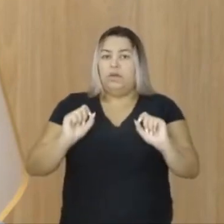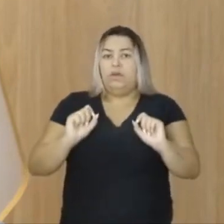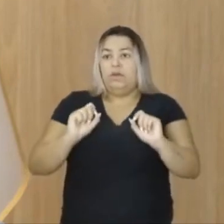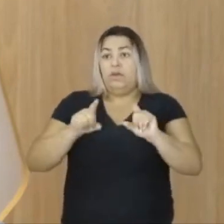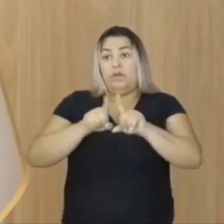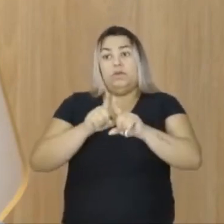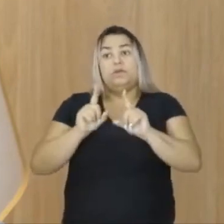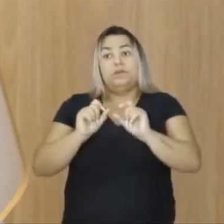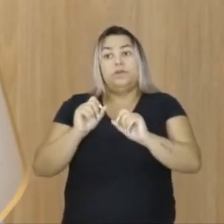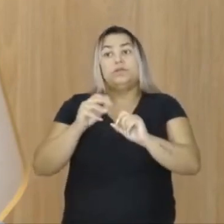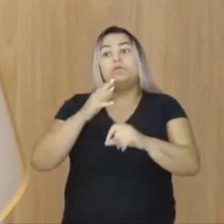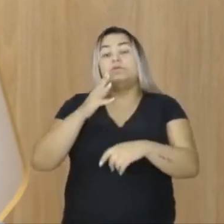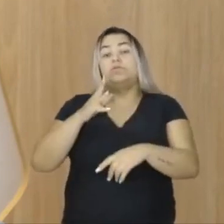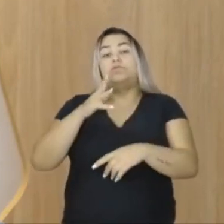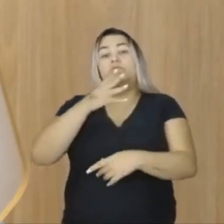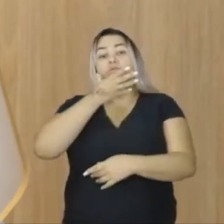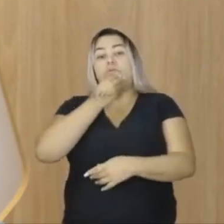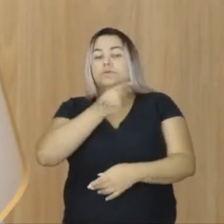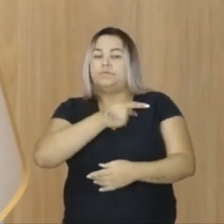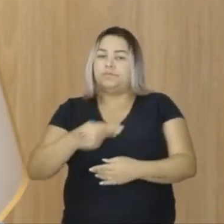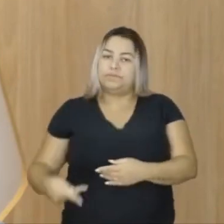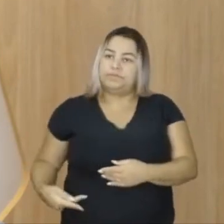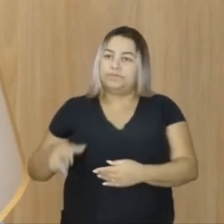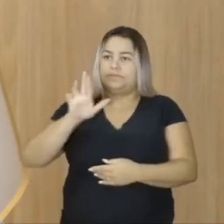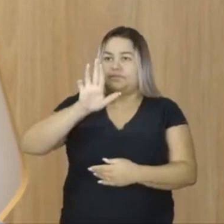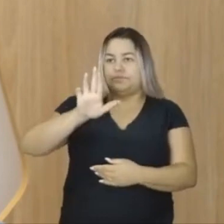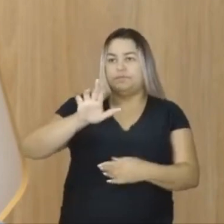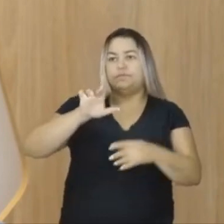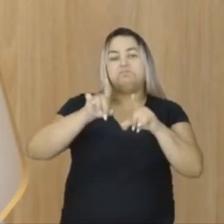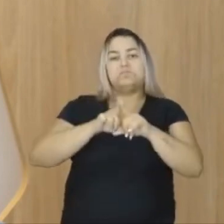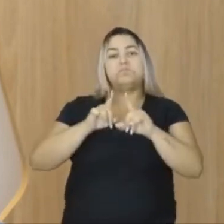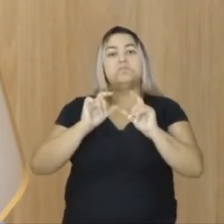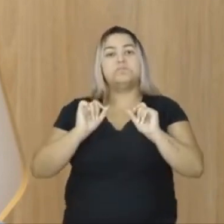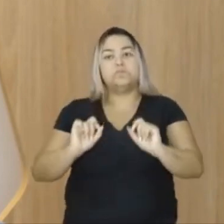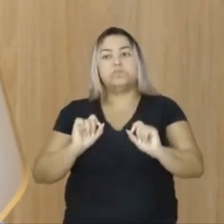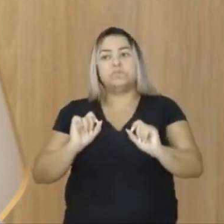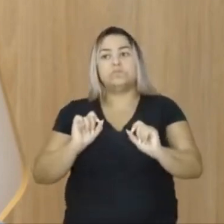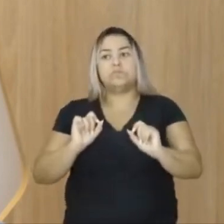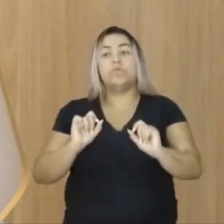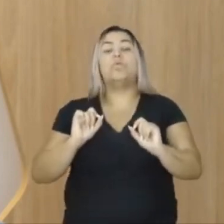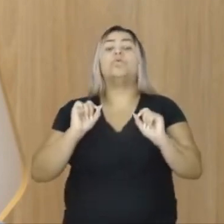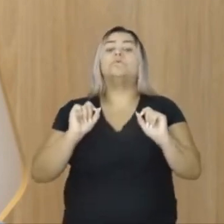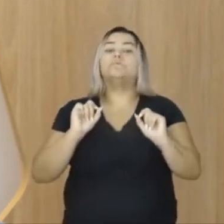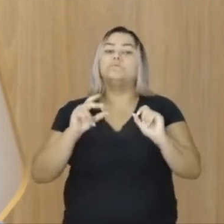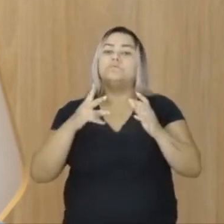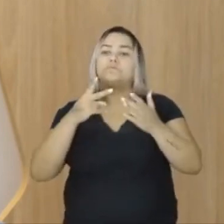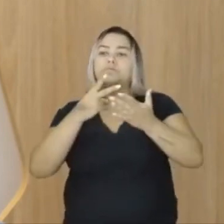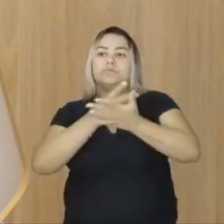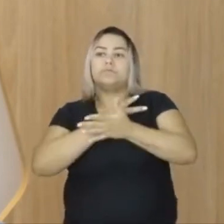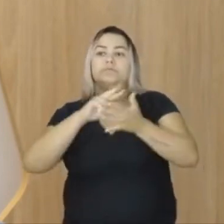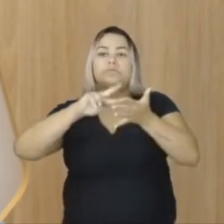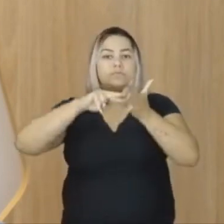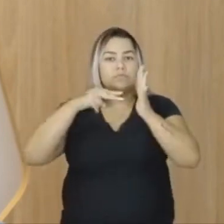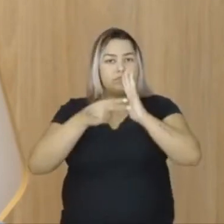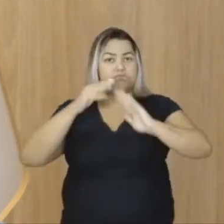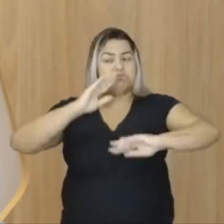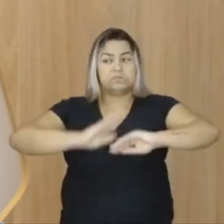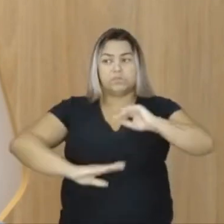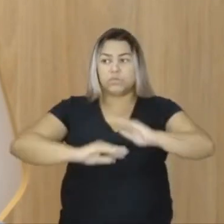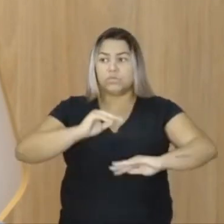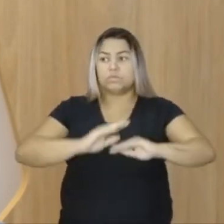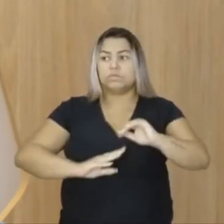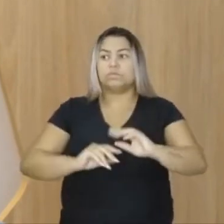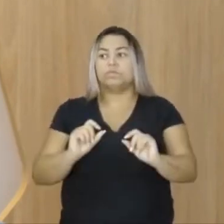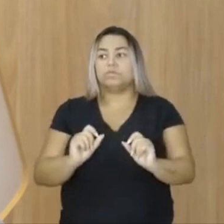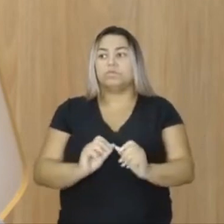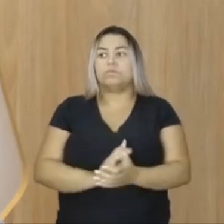do presidente Lula vai dar aos setores produtivos eficiência produtiva. O que vai significar na prática? Por que você acha